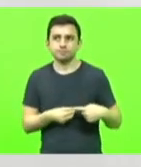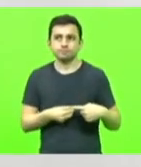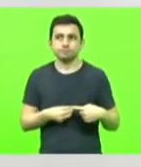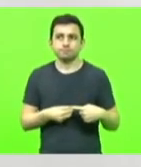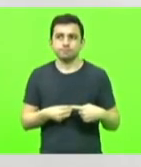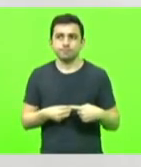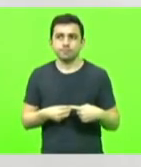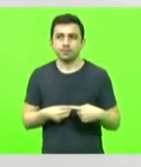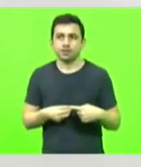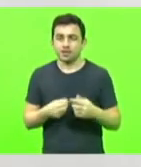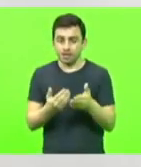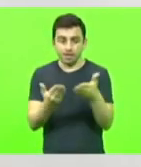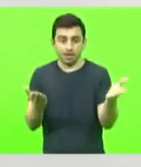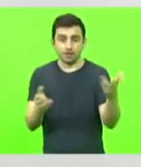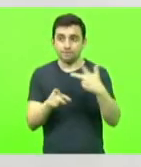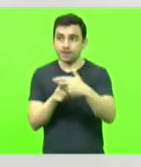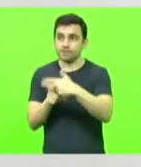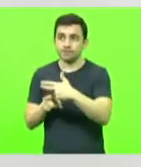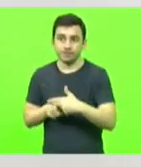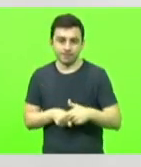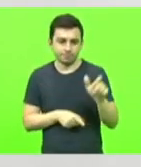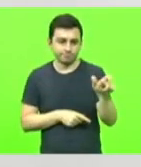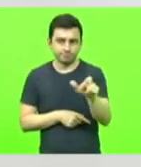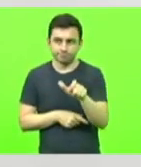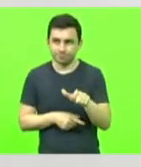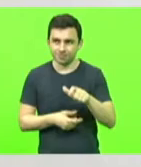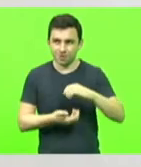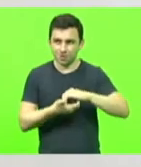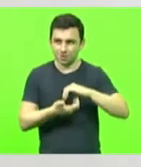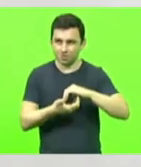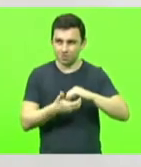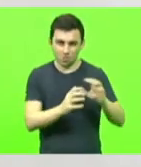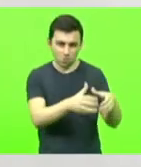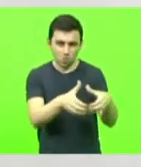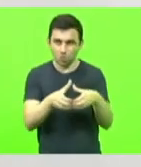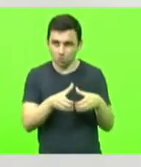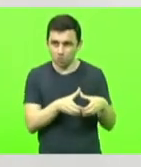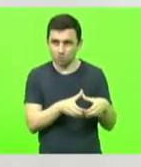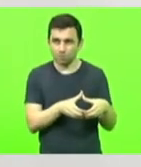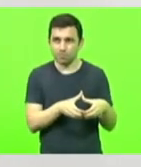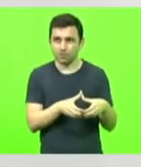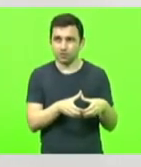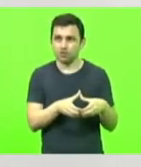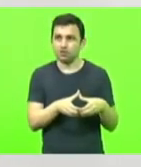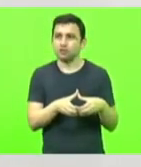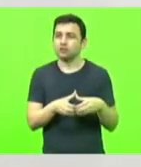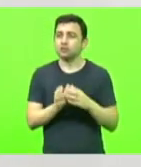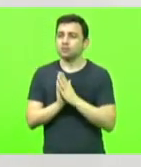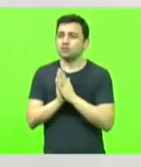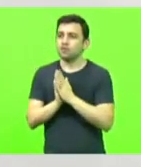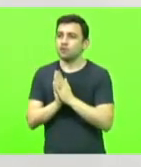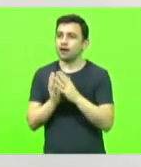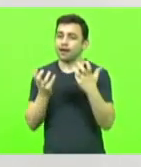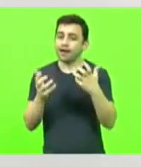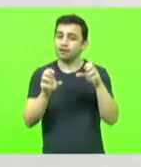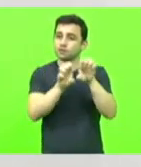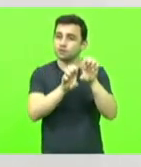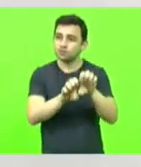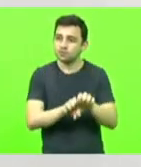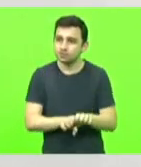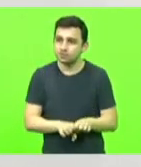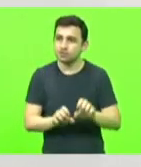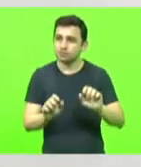Nossos heróis, quase anônimos, agentes de defesa civil dos municípios catarinenses, clamam por investimento de estruturação das defesas civis